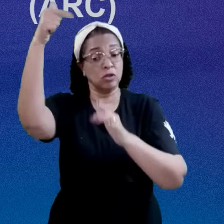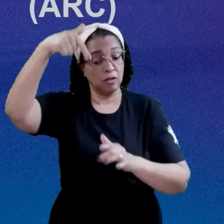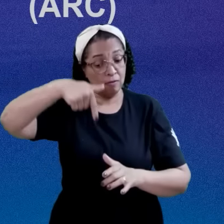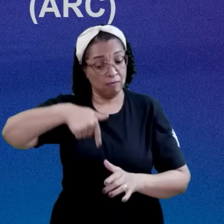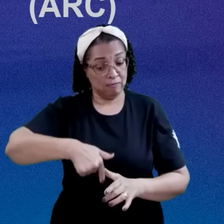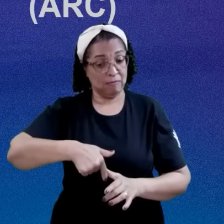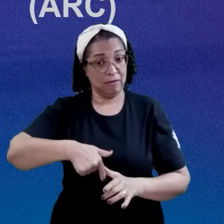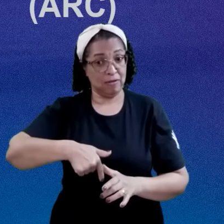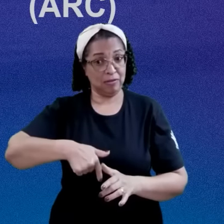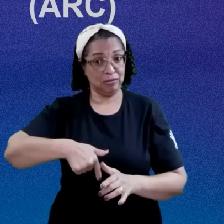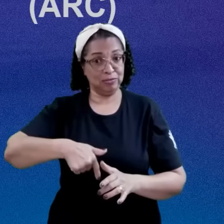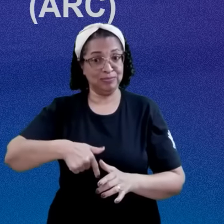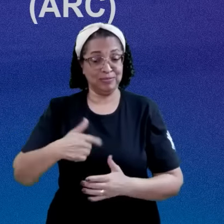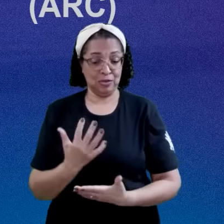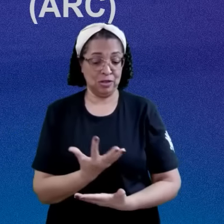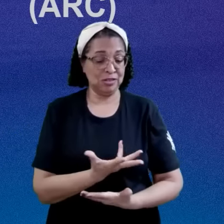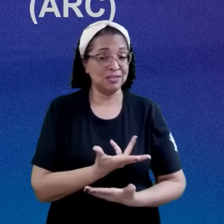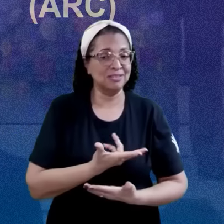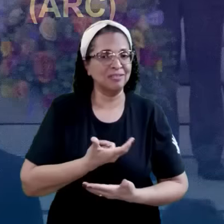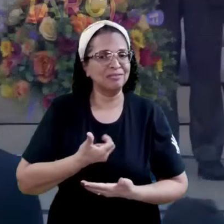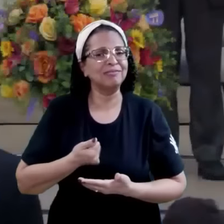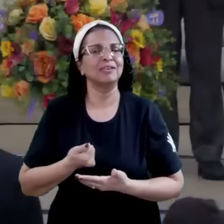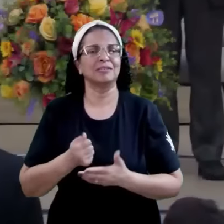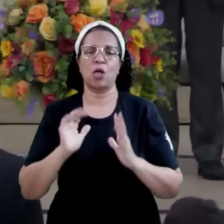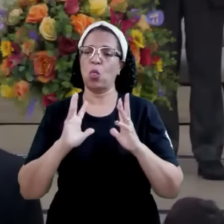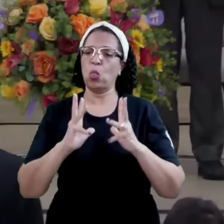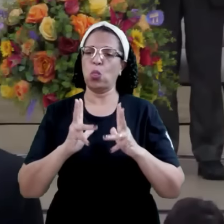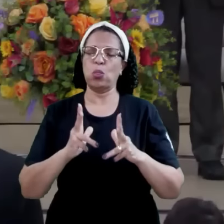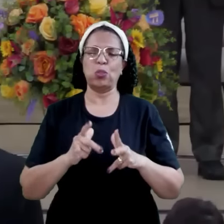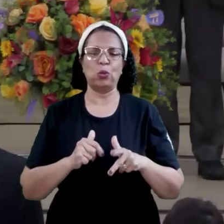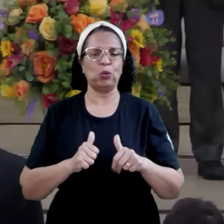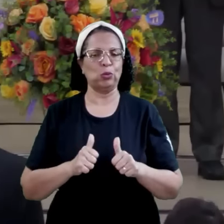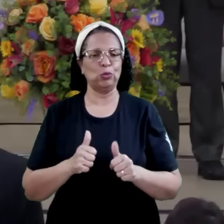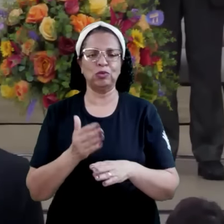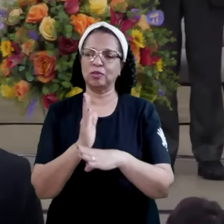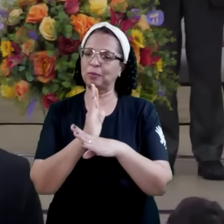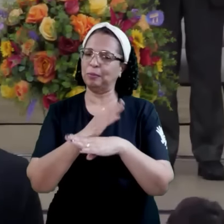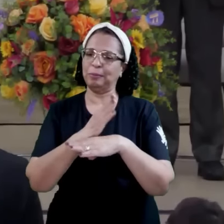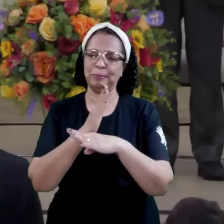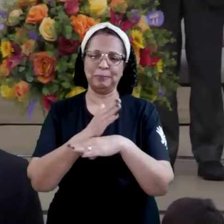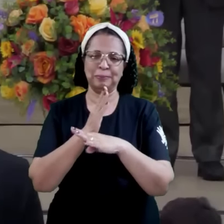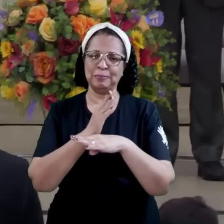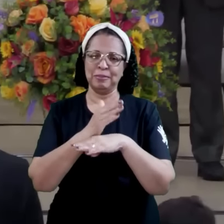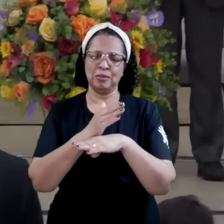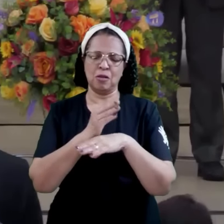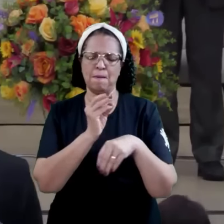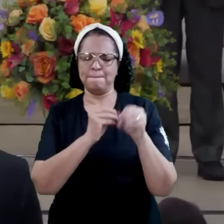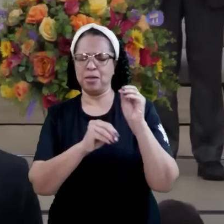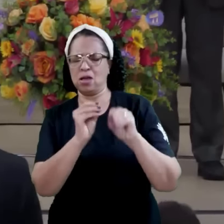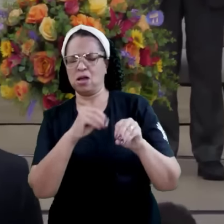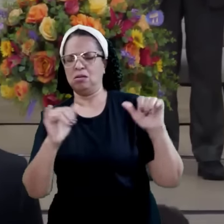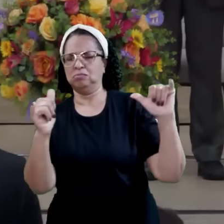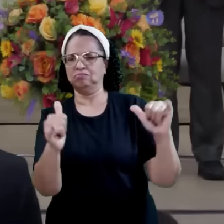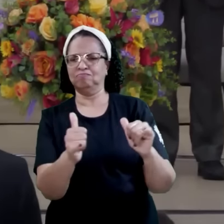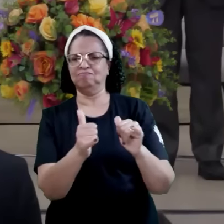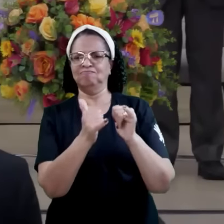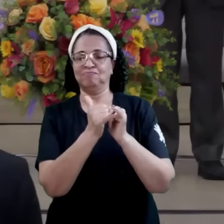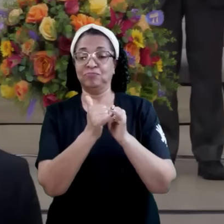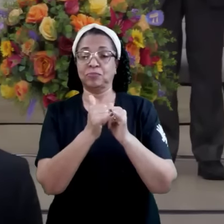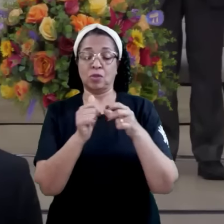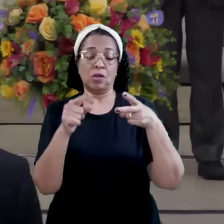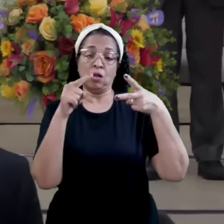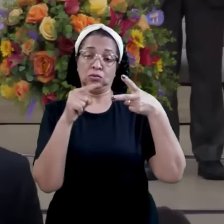perdido quantos dizem Amém irmãos Amém vamos agora no Evangelho Segundo escreveu São Marcos Capítulo de número